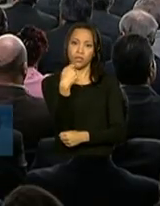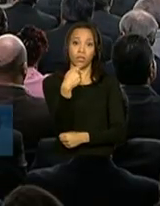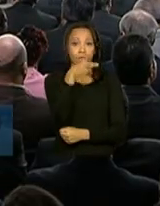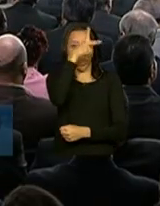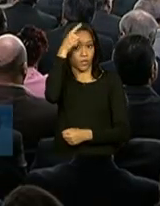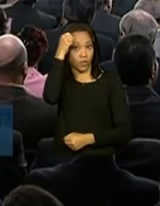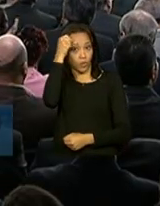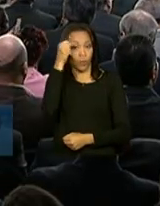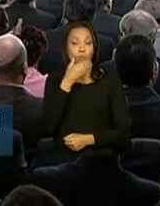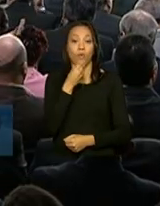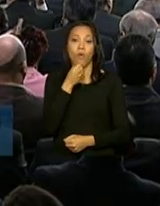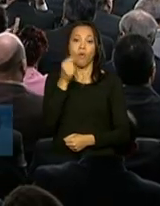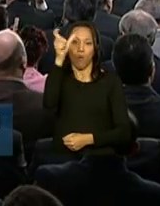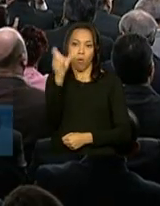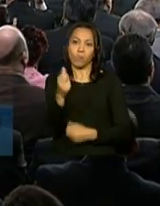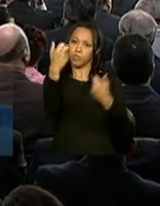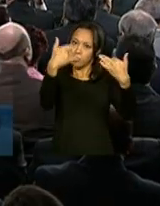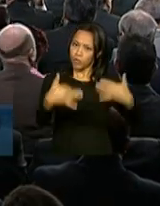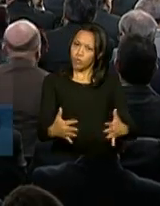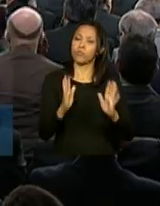já relatou.